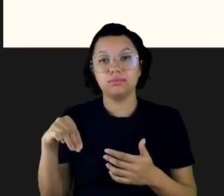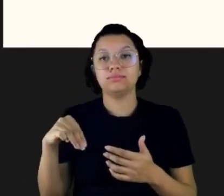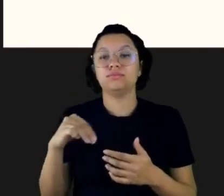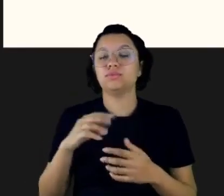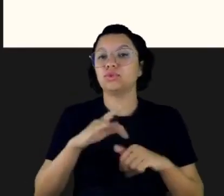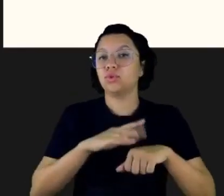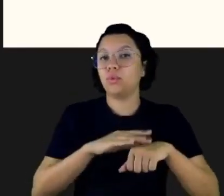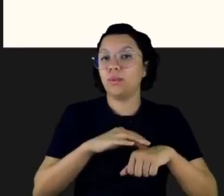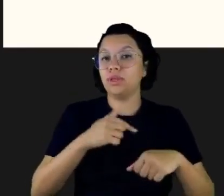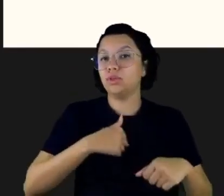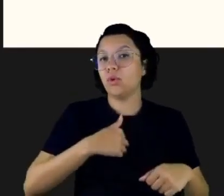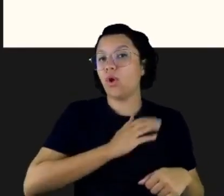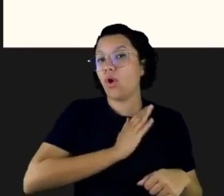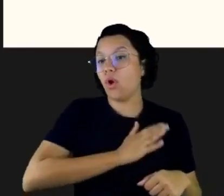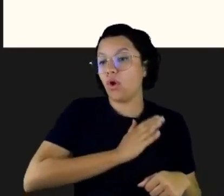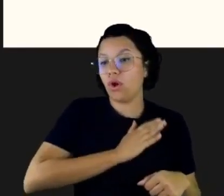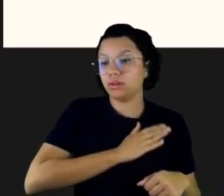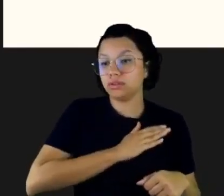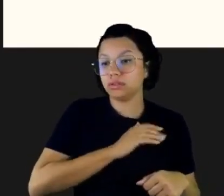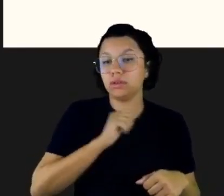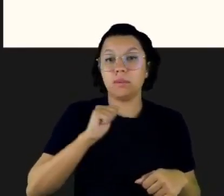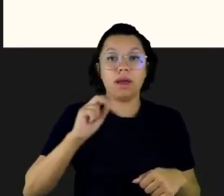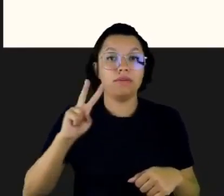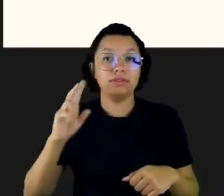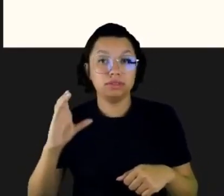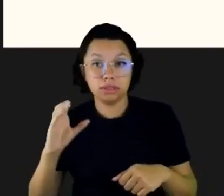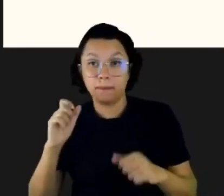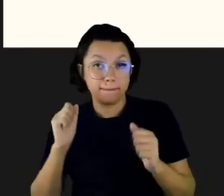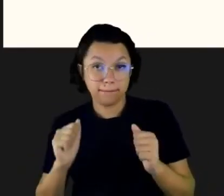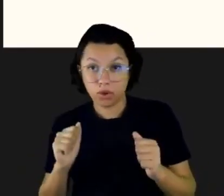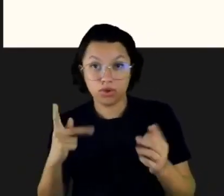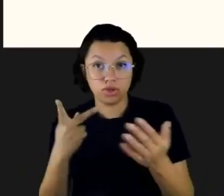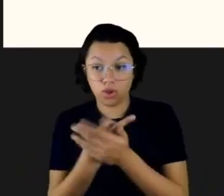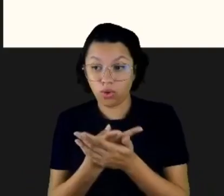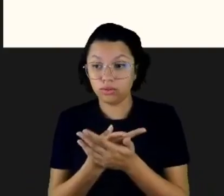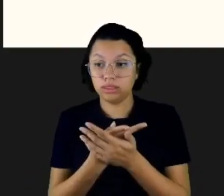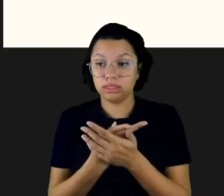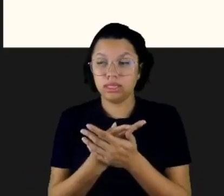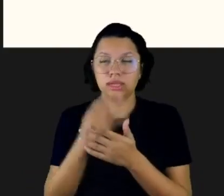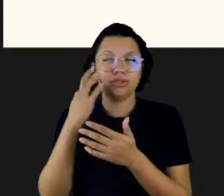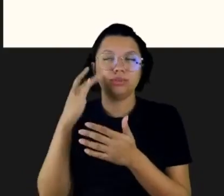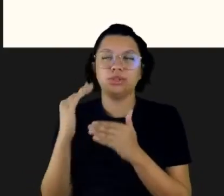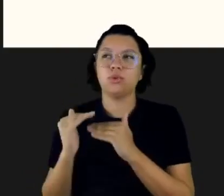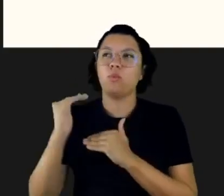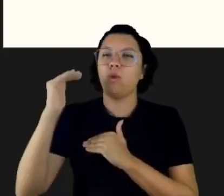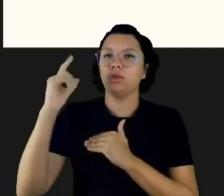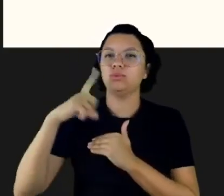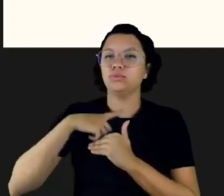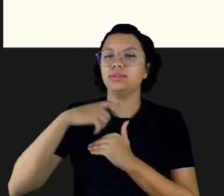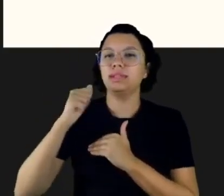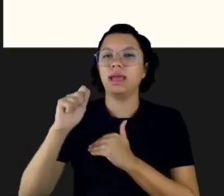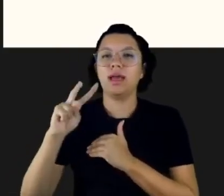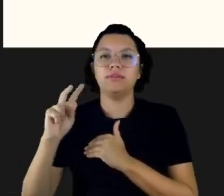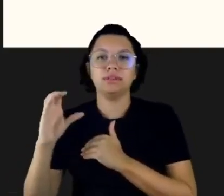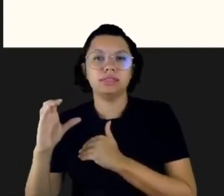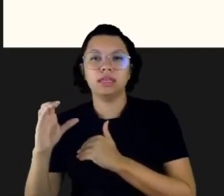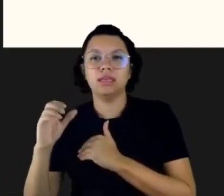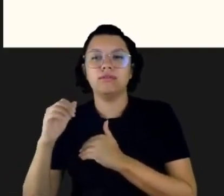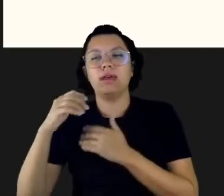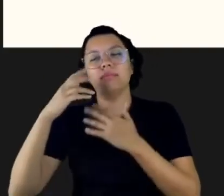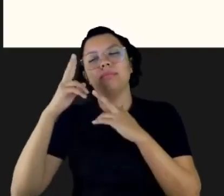AVC pode manifestar com delírio. A gente imagina que um adulto que sofre um AVC, ele vai desmaiar, ele vai